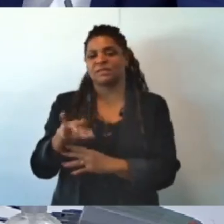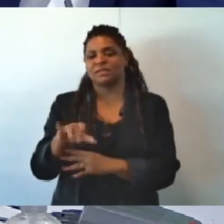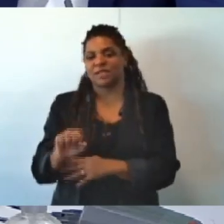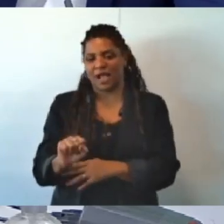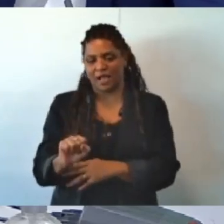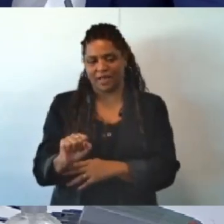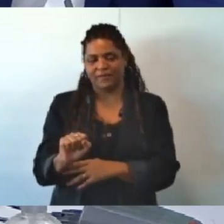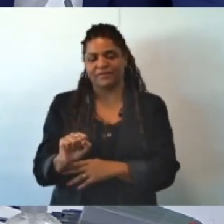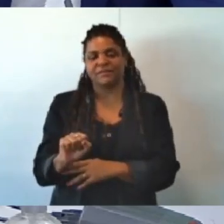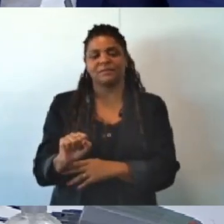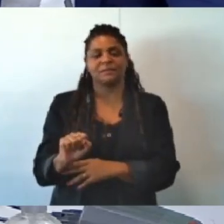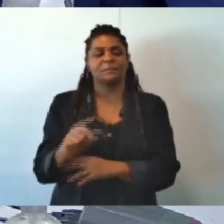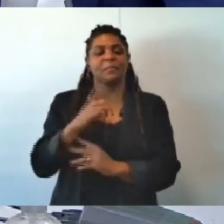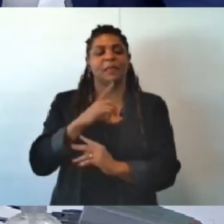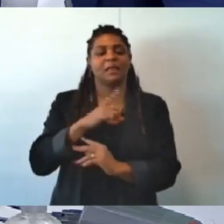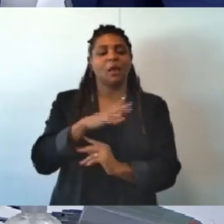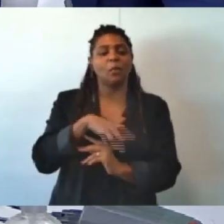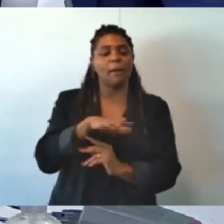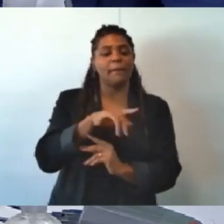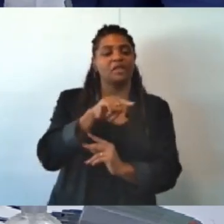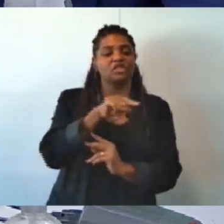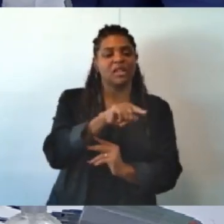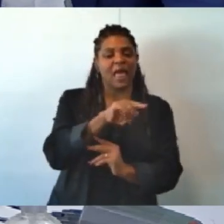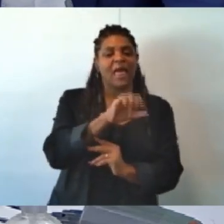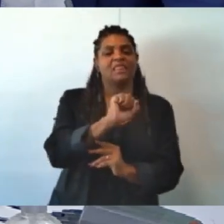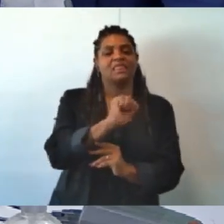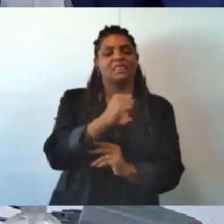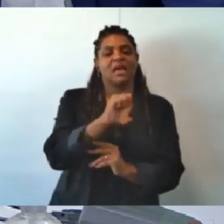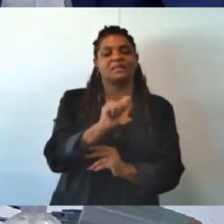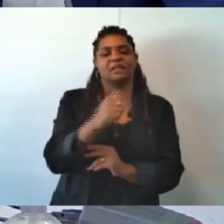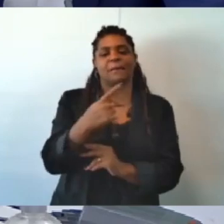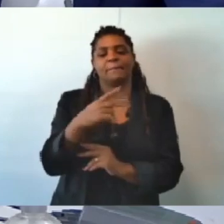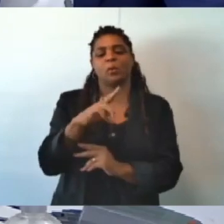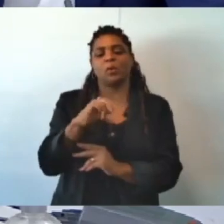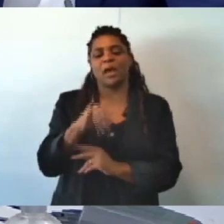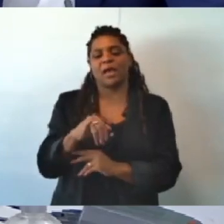Sapucaí, porque, na verdade, vai fechar toda a Sapucaí, não é isso?